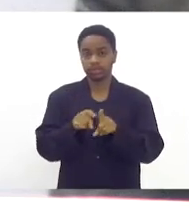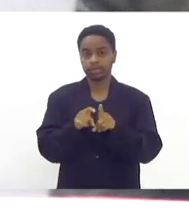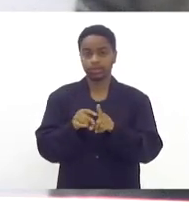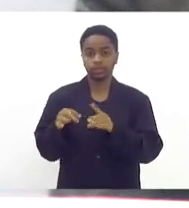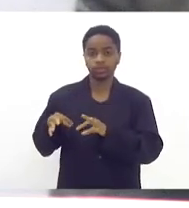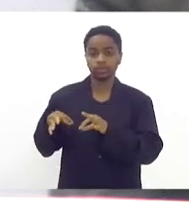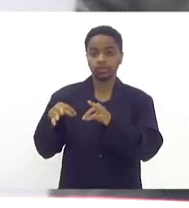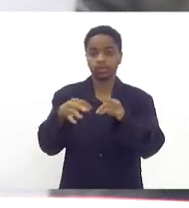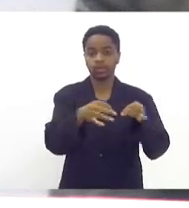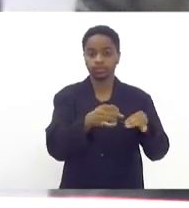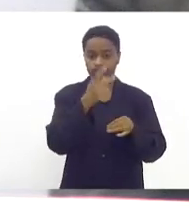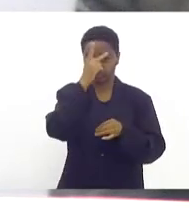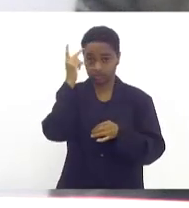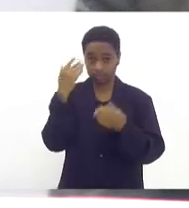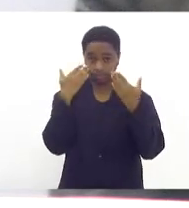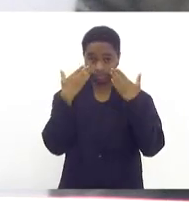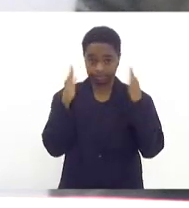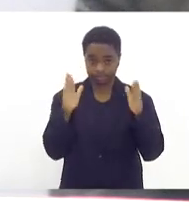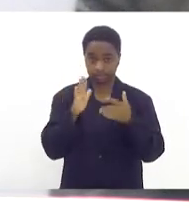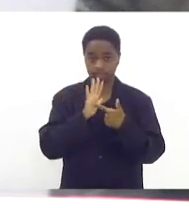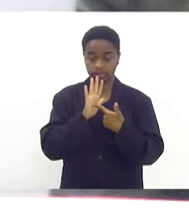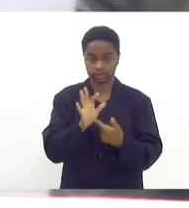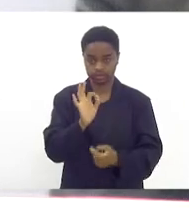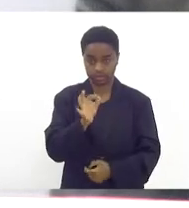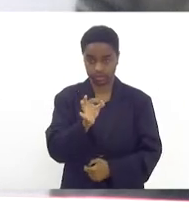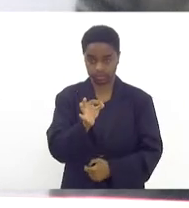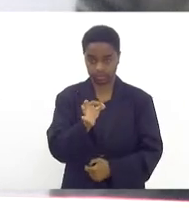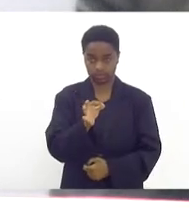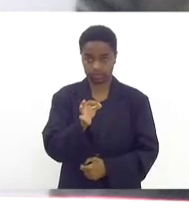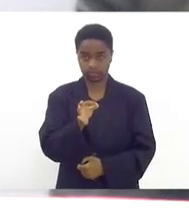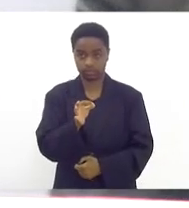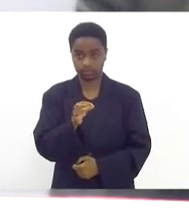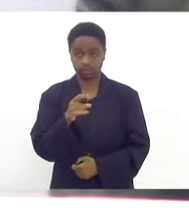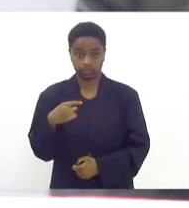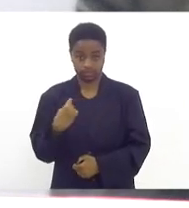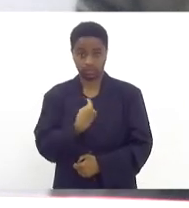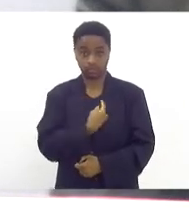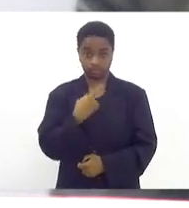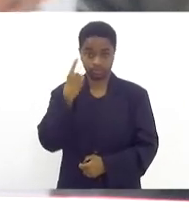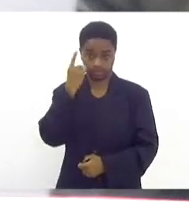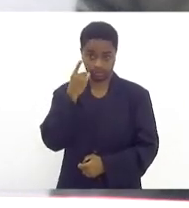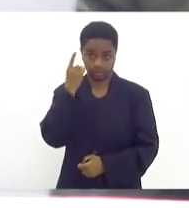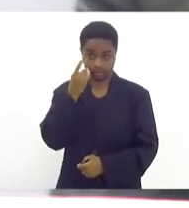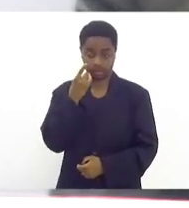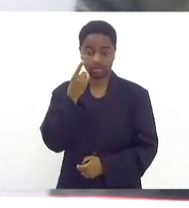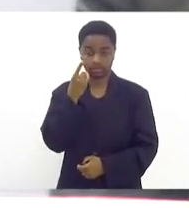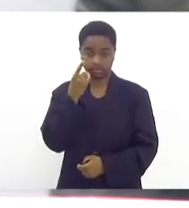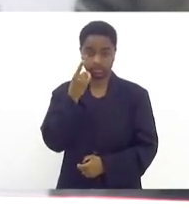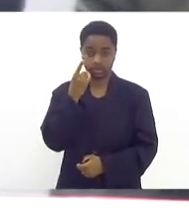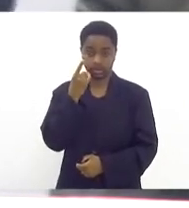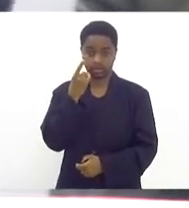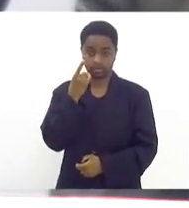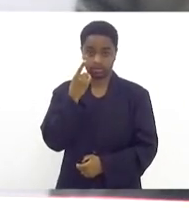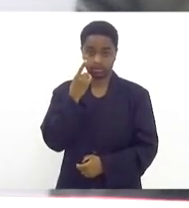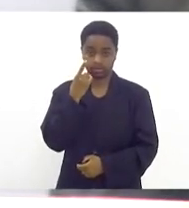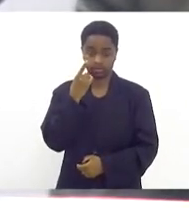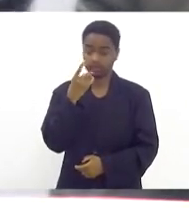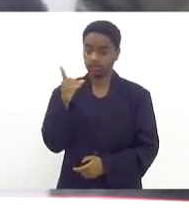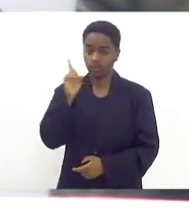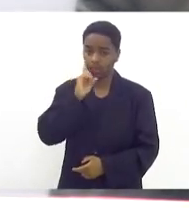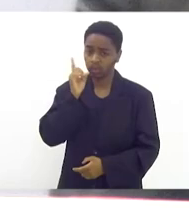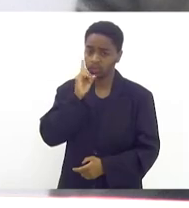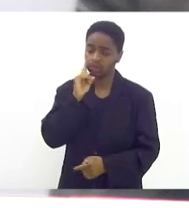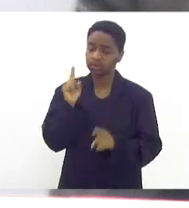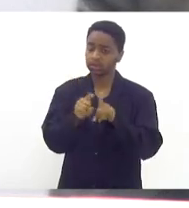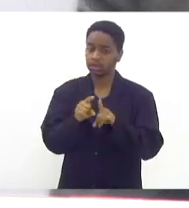mundo colocando a cara tapa Deputado tamb a gente como parlamentar apanha todo dia